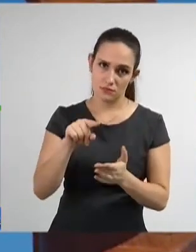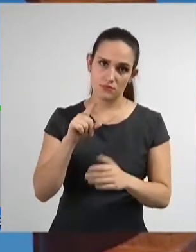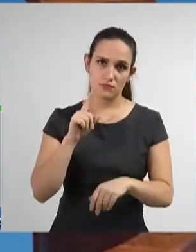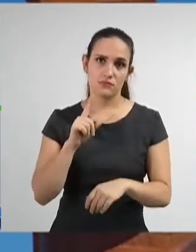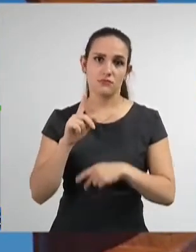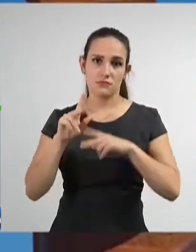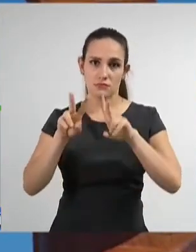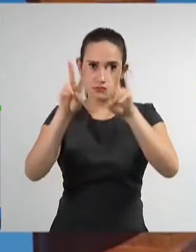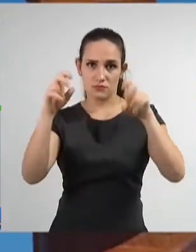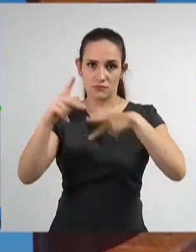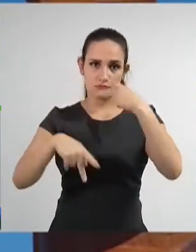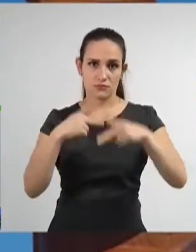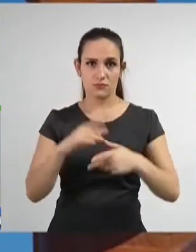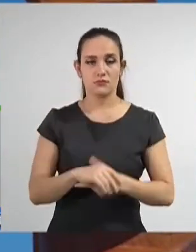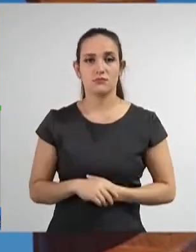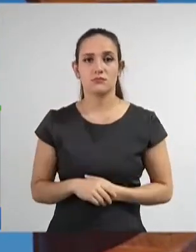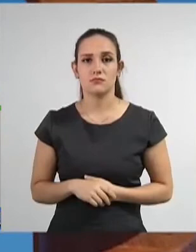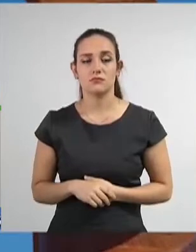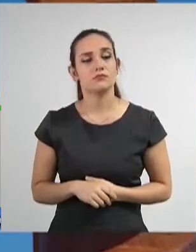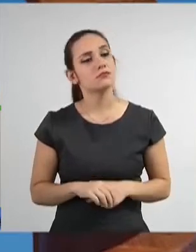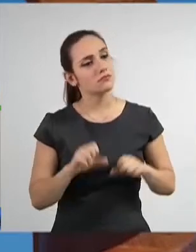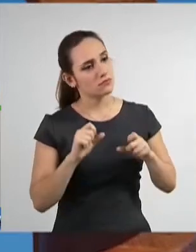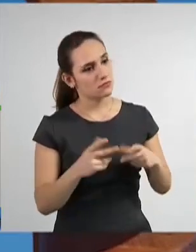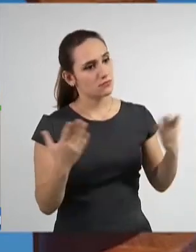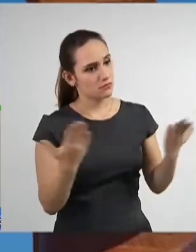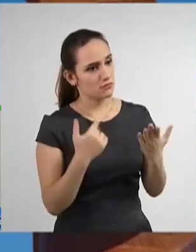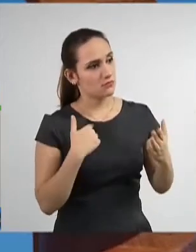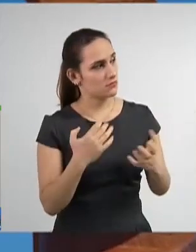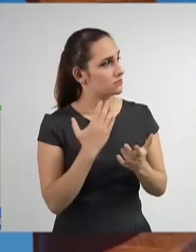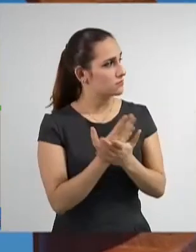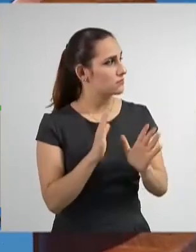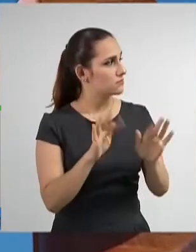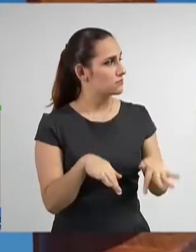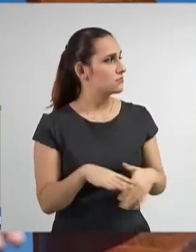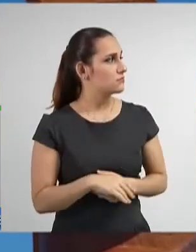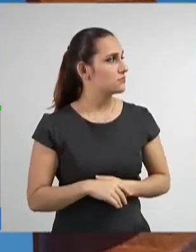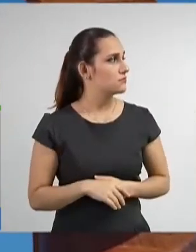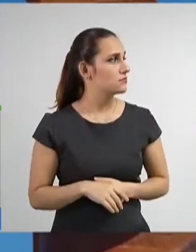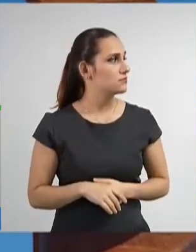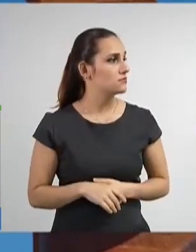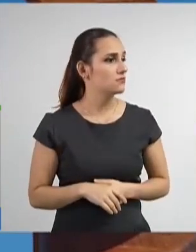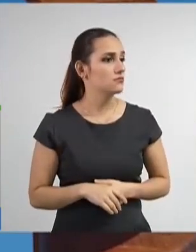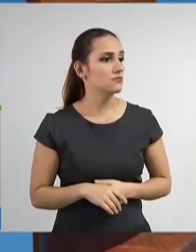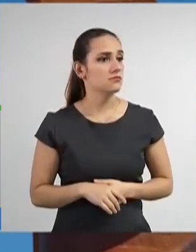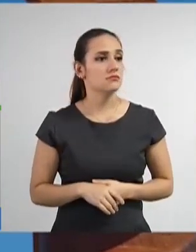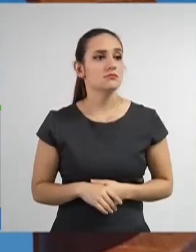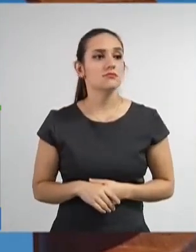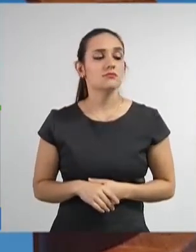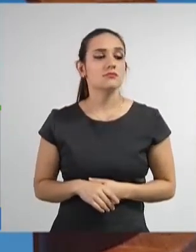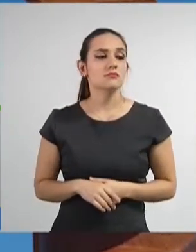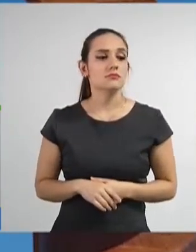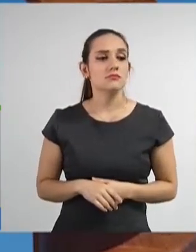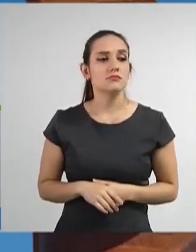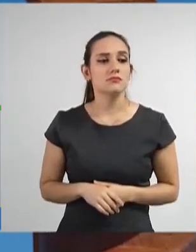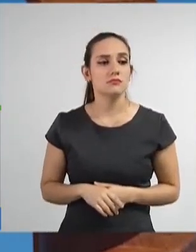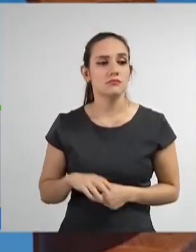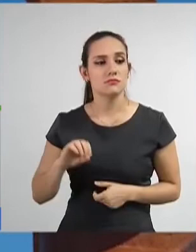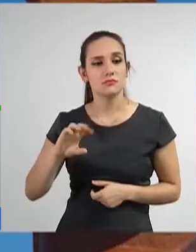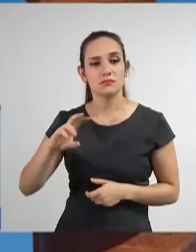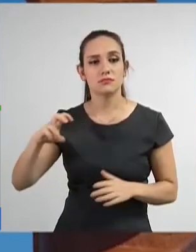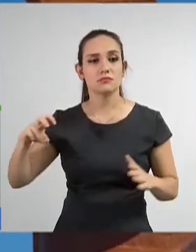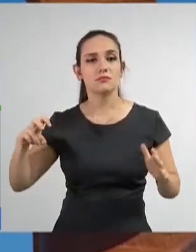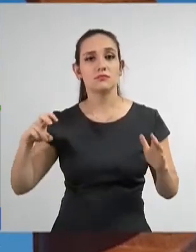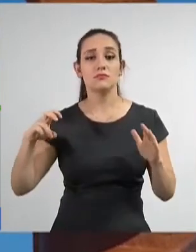tema. Bom, para encerrar, eu gostaria também de destacar, falando em acidentes